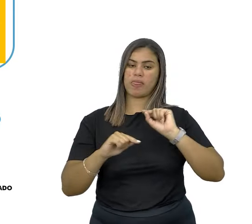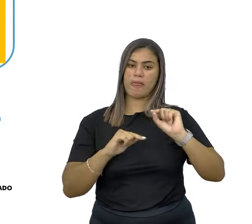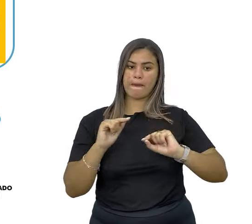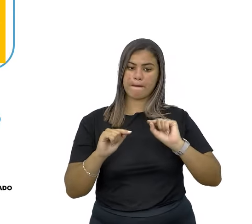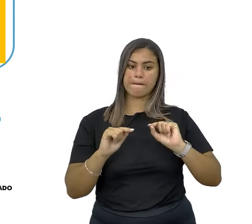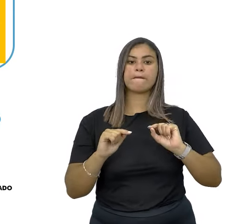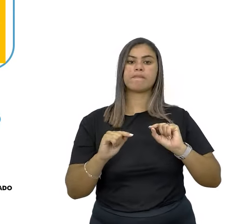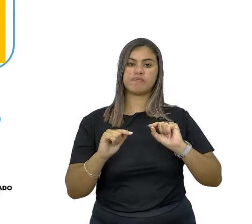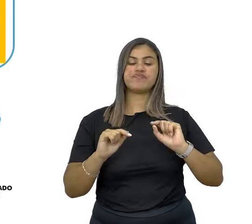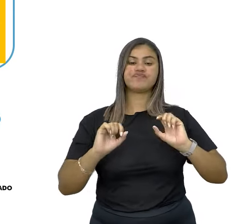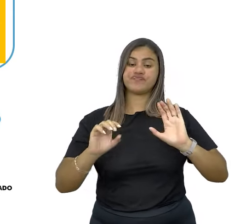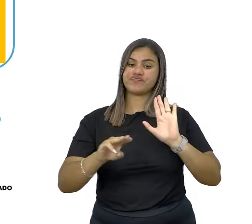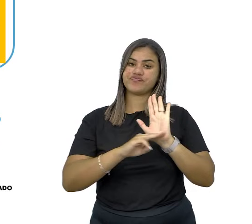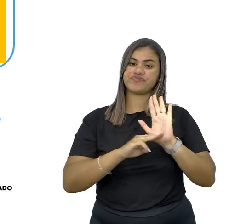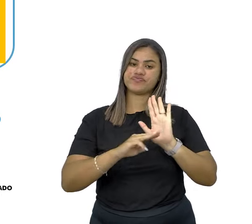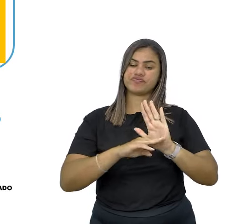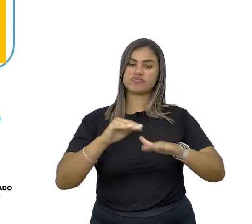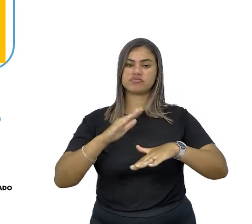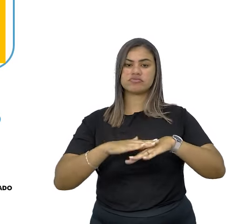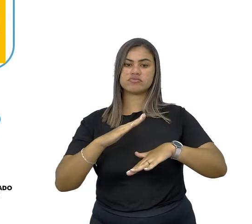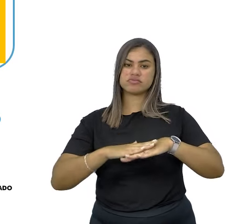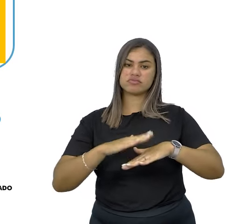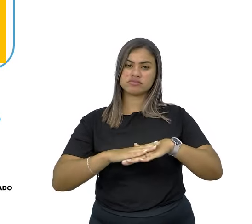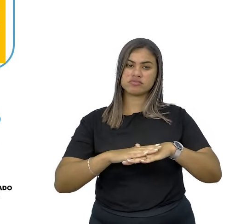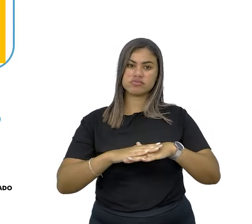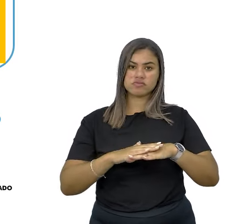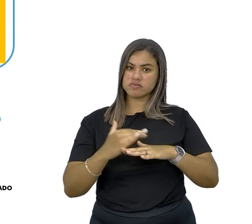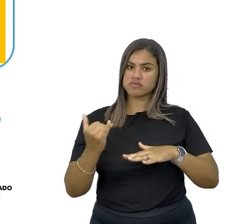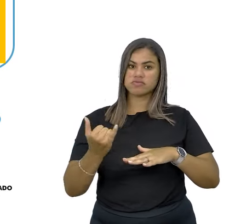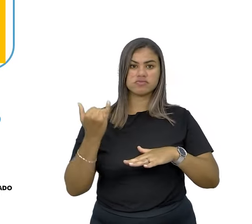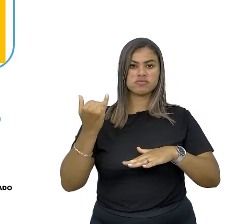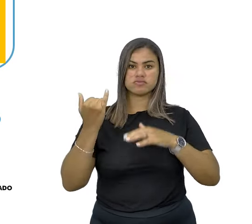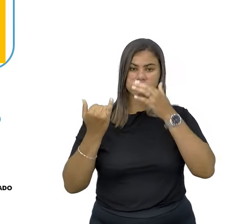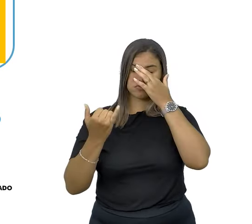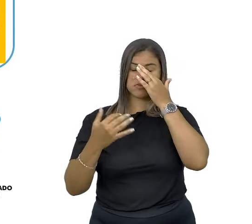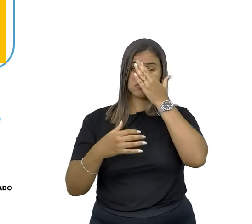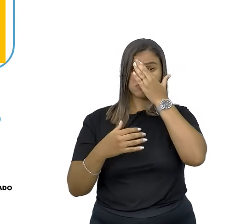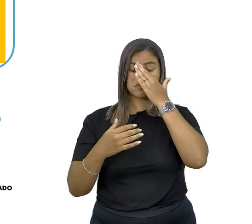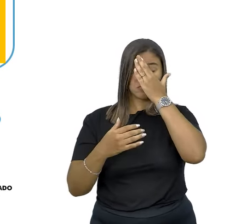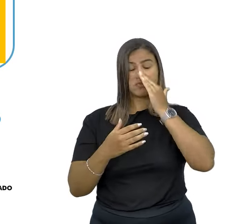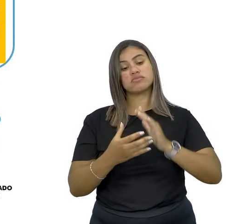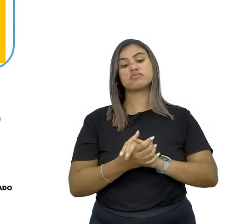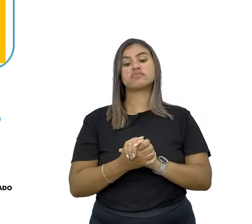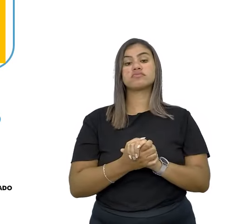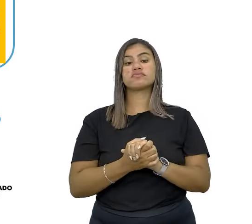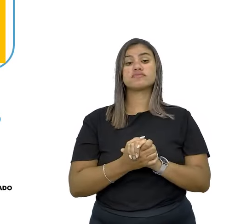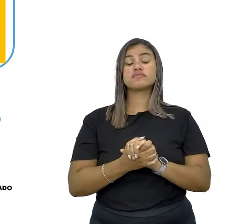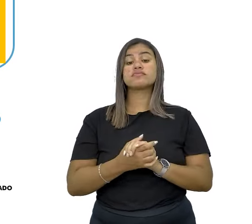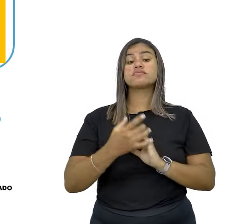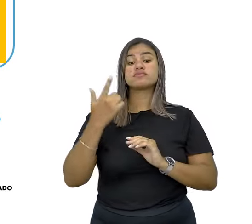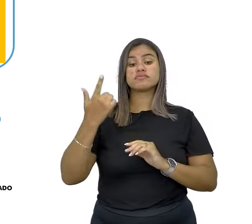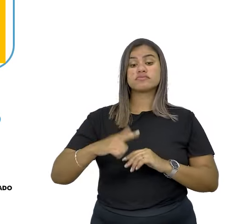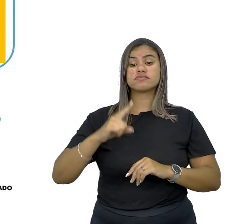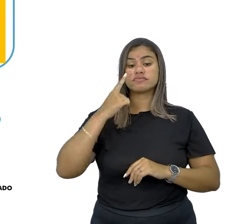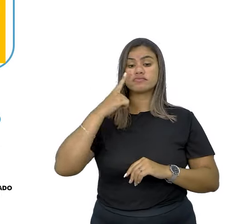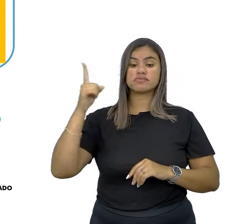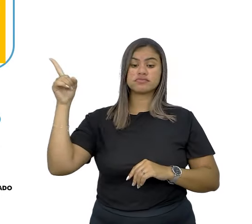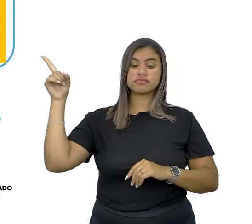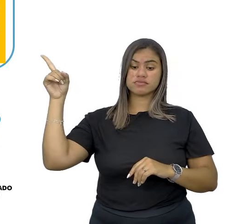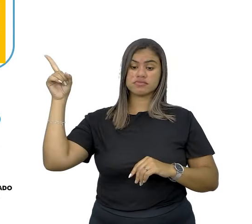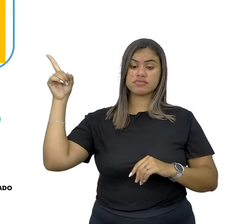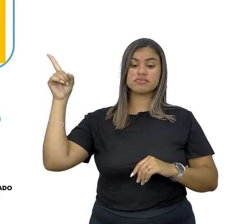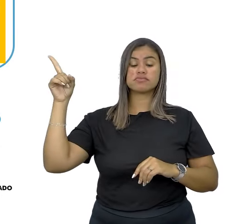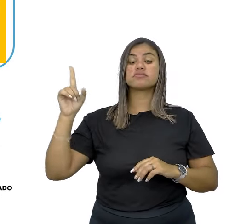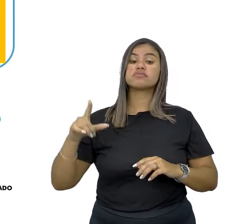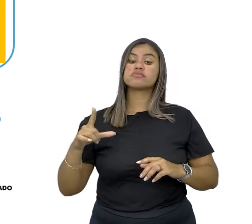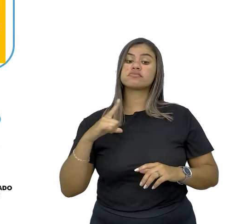um movimento metodológico até muito elevado, né, se a gente parar para pensar. E observe do sexto ano que eu tenho